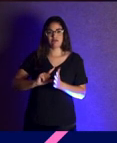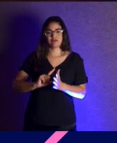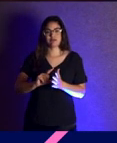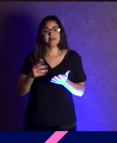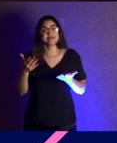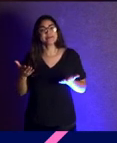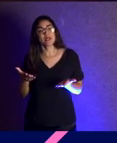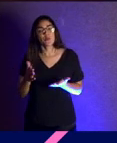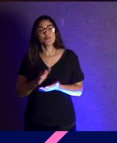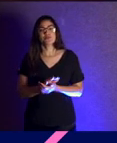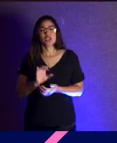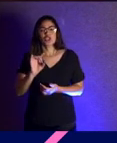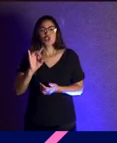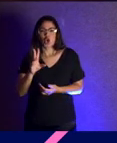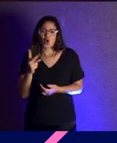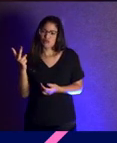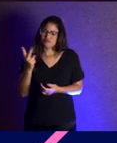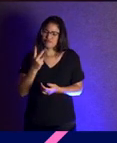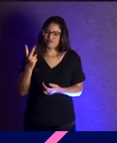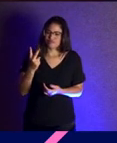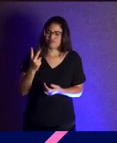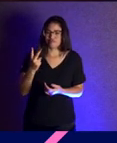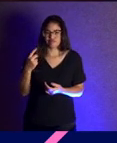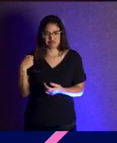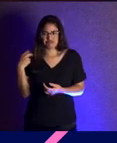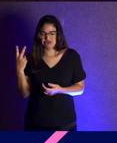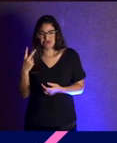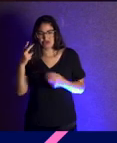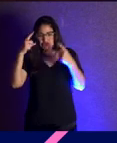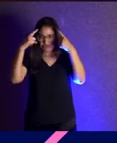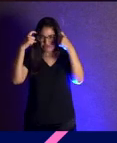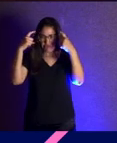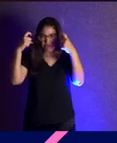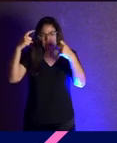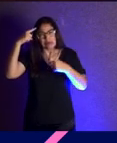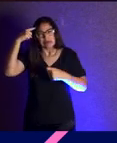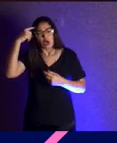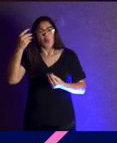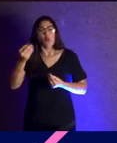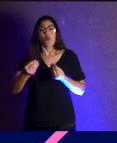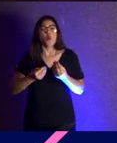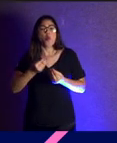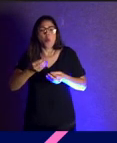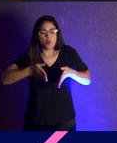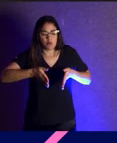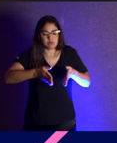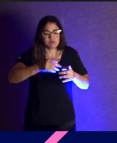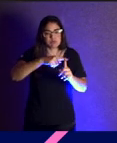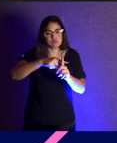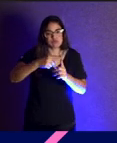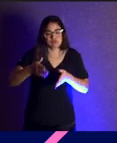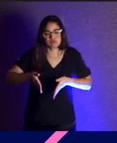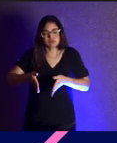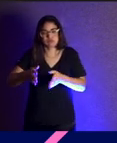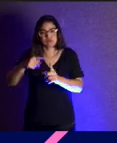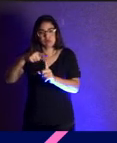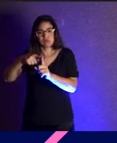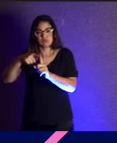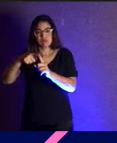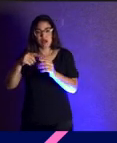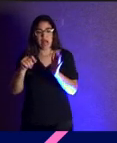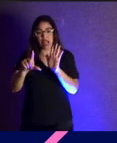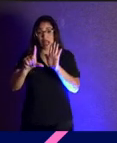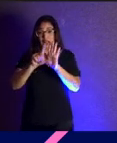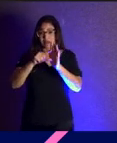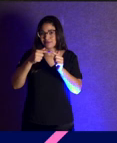E só duas falas aqui para a gente pensar sobre a violência disso, né? A bala clandestina vai falar mais o próprio ato de matar, porque ela